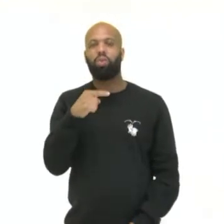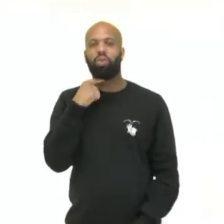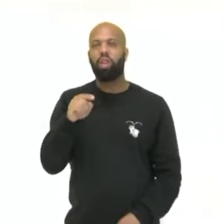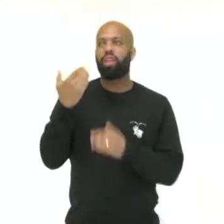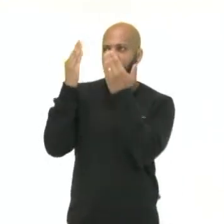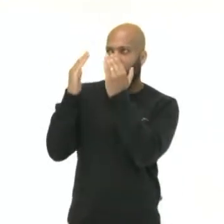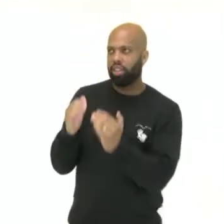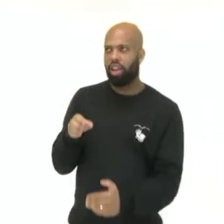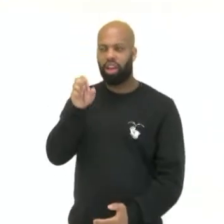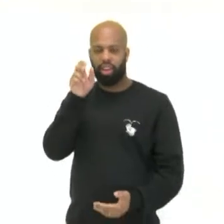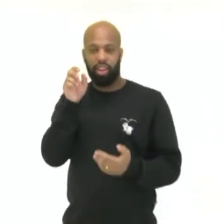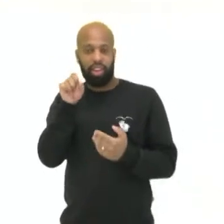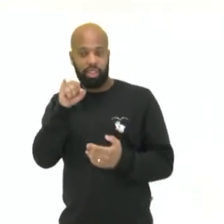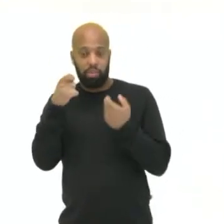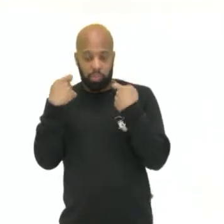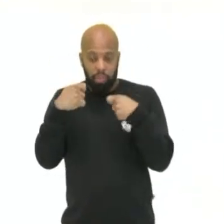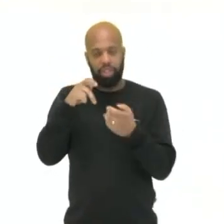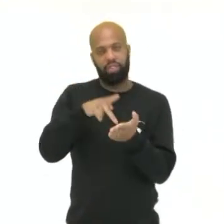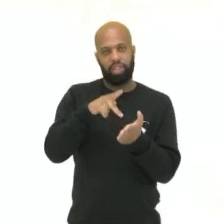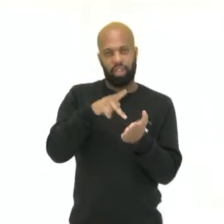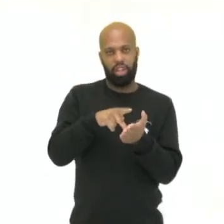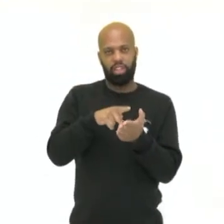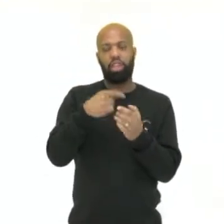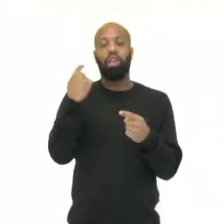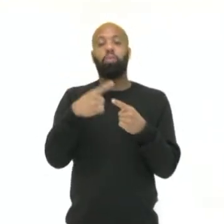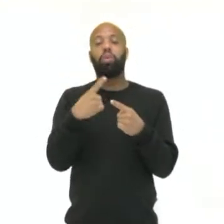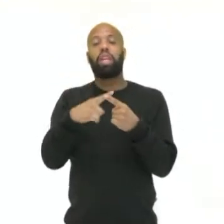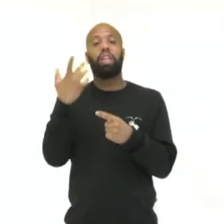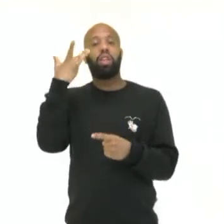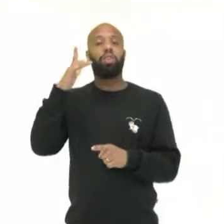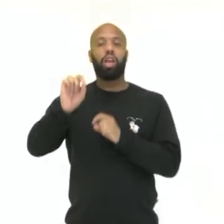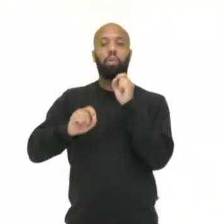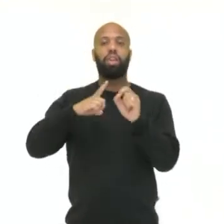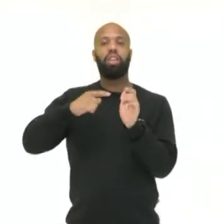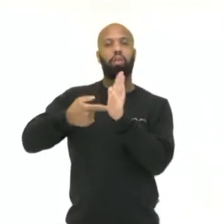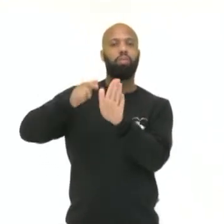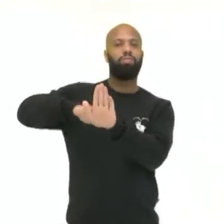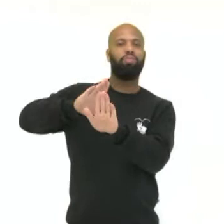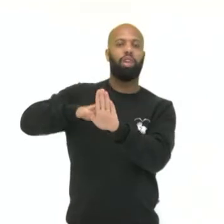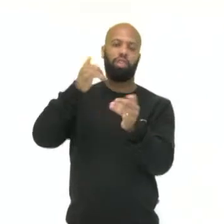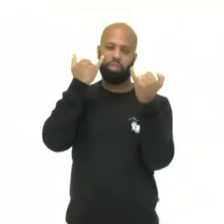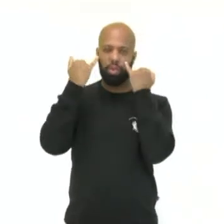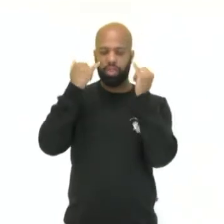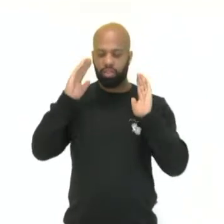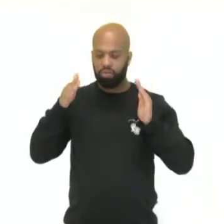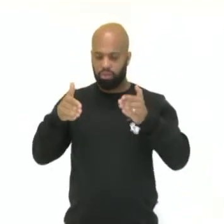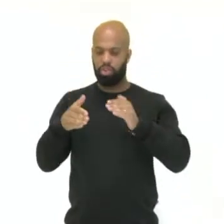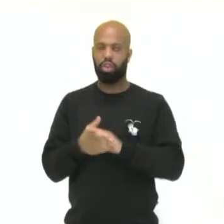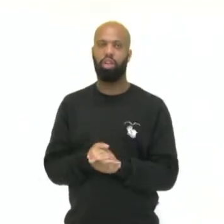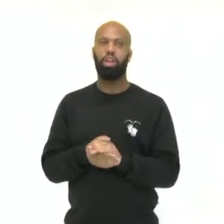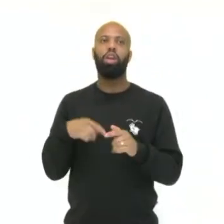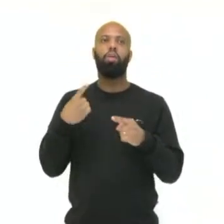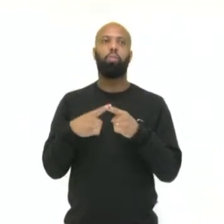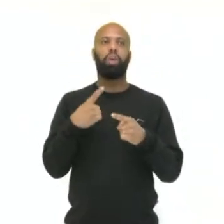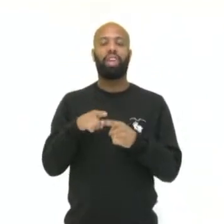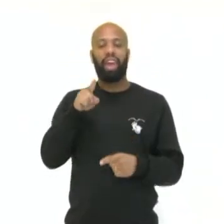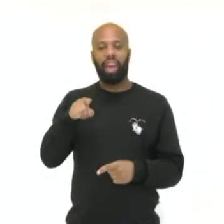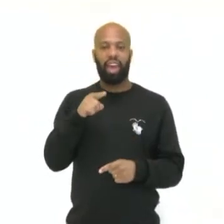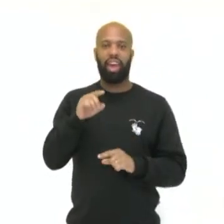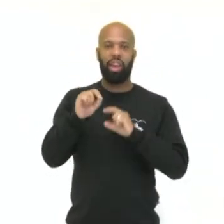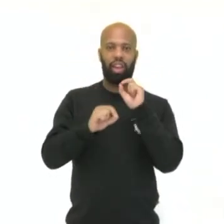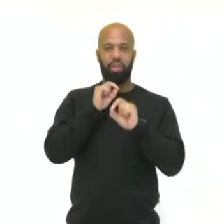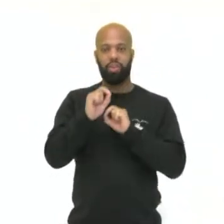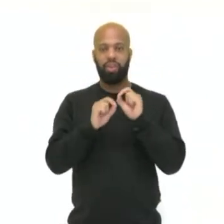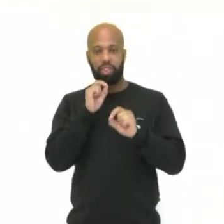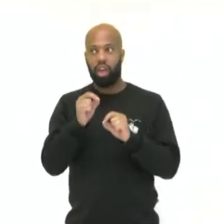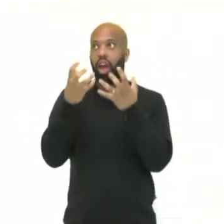mercadológico que existe por trás da informação direcionada a ela, aponta o Instituto. Por ser hipervulnerável às práticas de